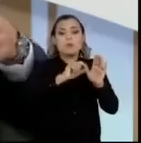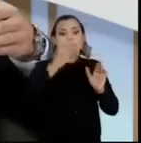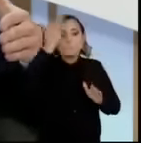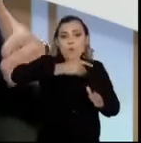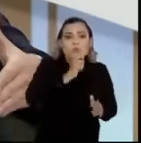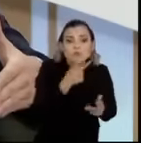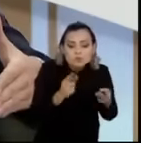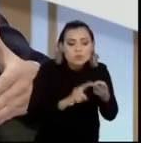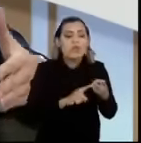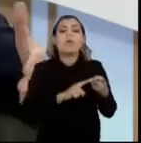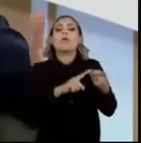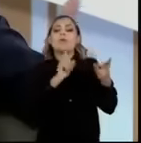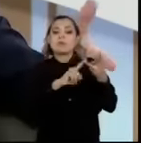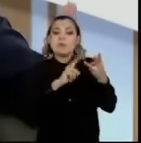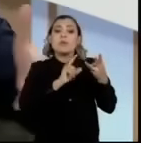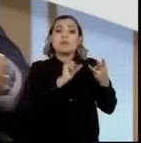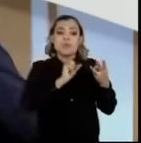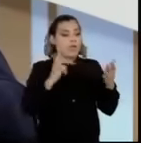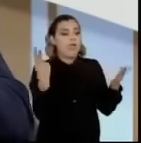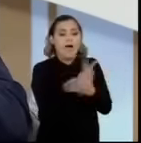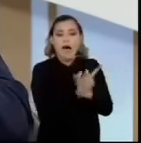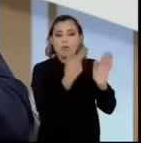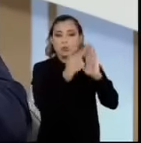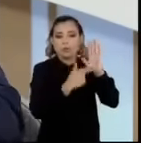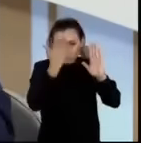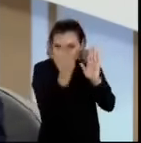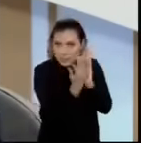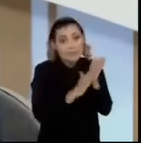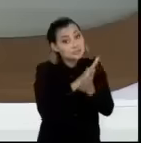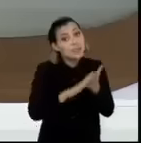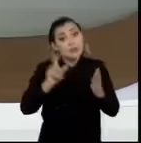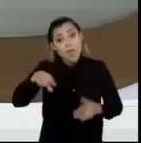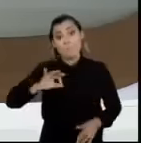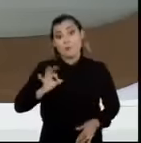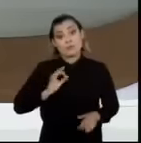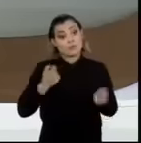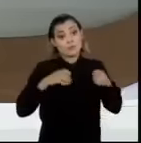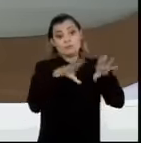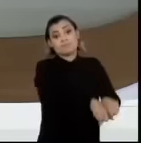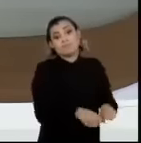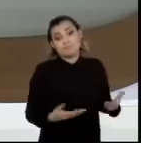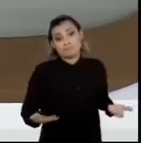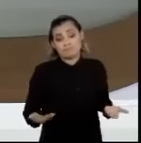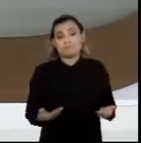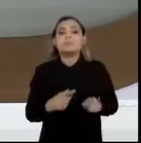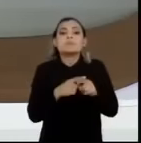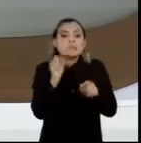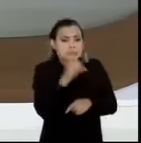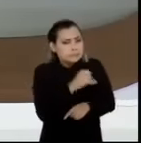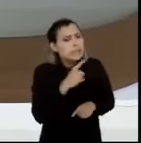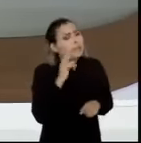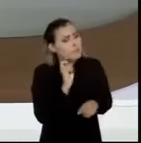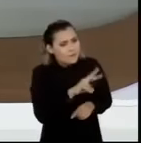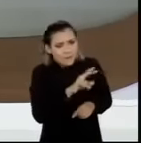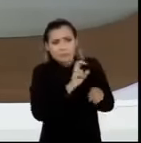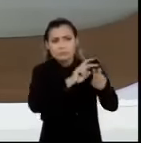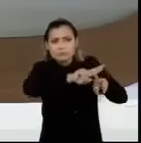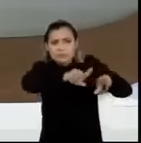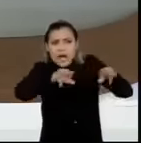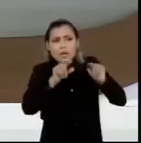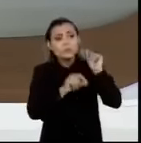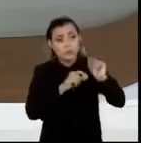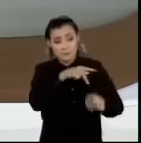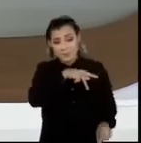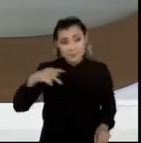combatidas porque são criminosas, são ilegais e é caso de polícia, inclusive. Perfeito, é porque até então nós vimos várias declarações, por exemplo, do presidente